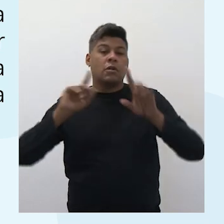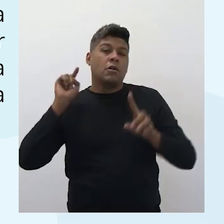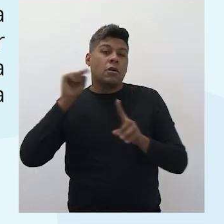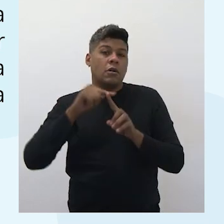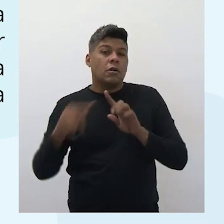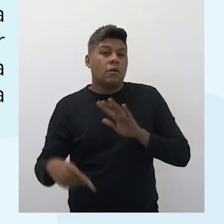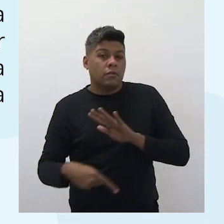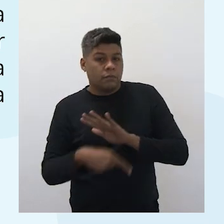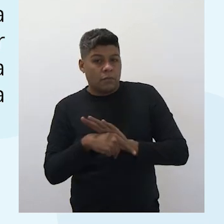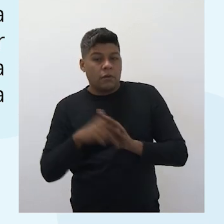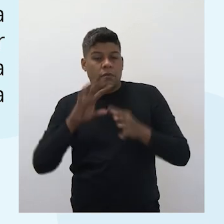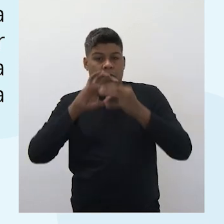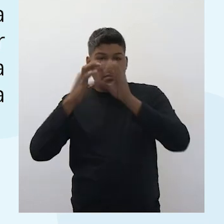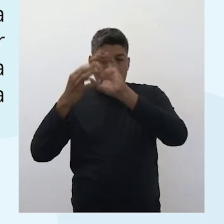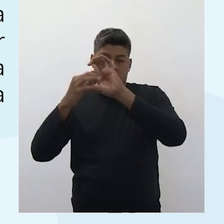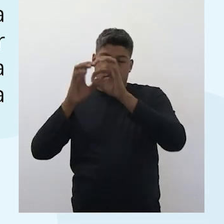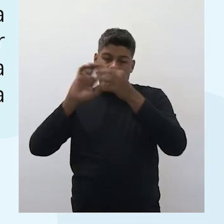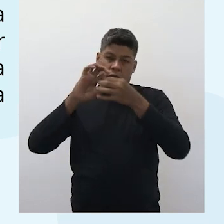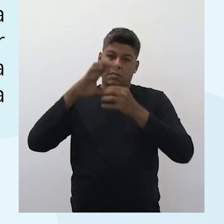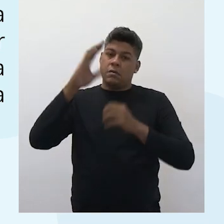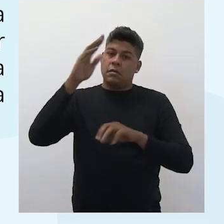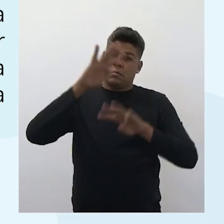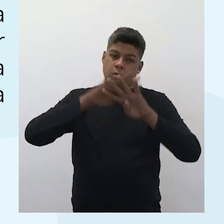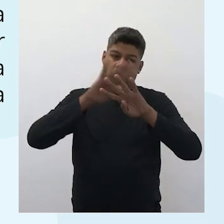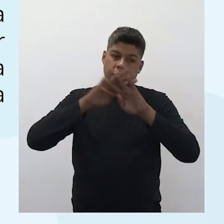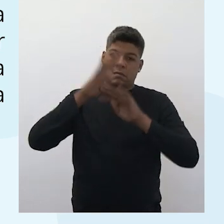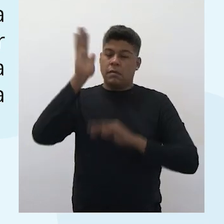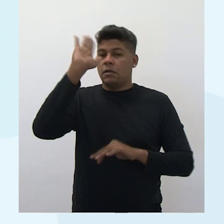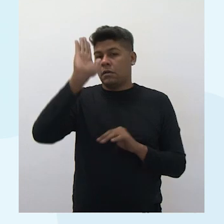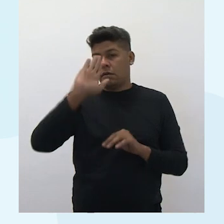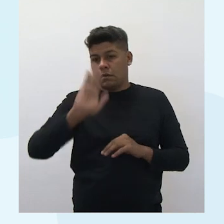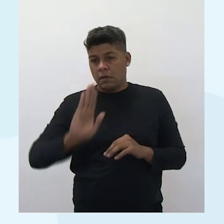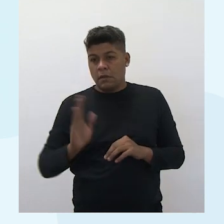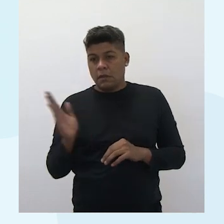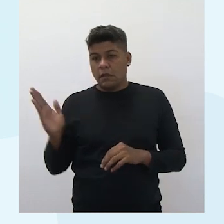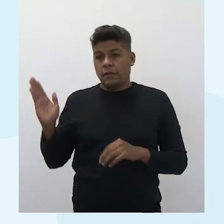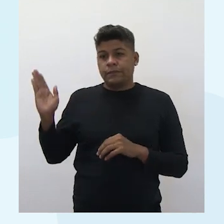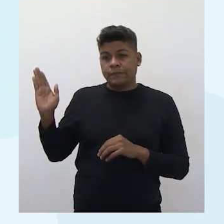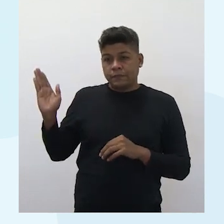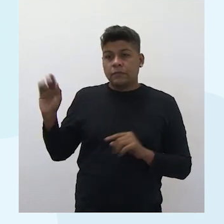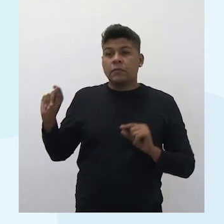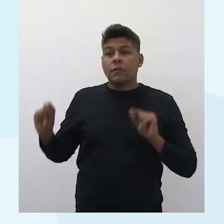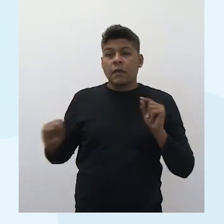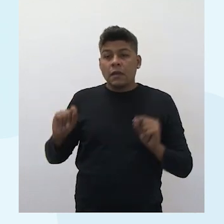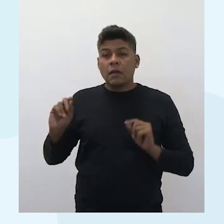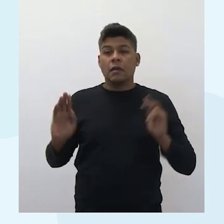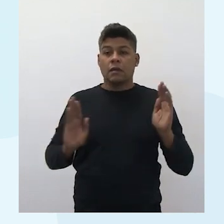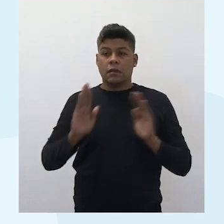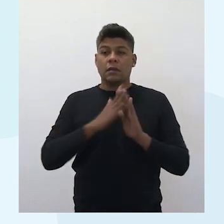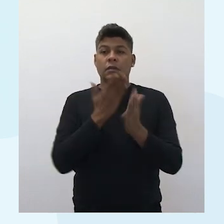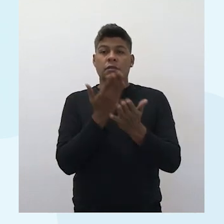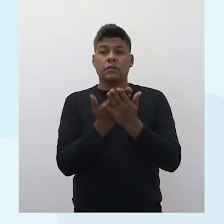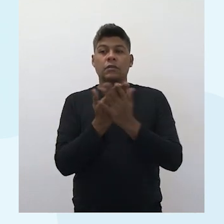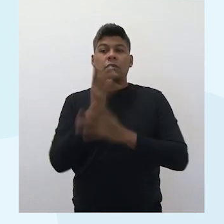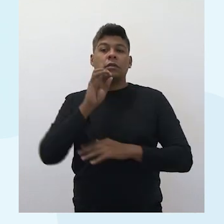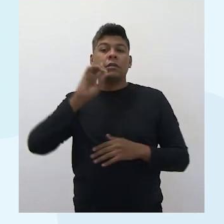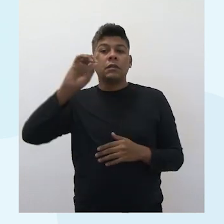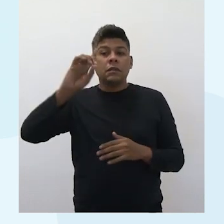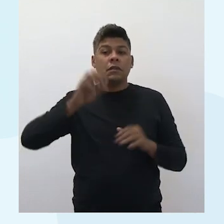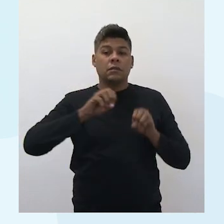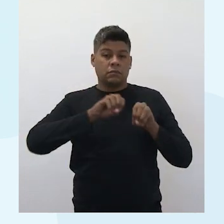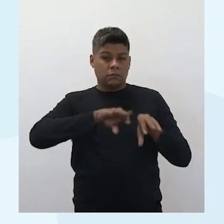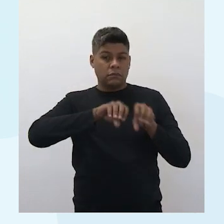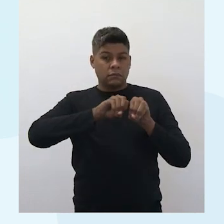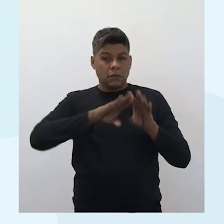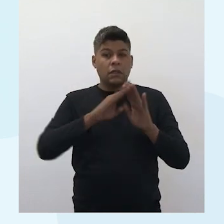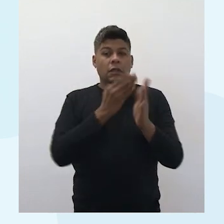da Olimpíada Brasileira de Matemática, dessa edição. Aí a primeira fase do período, que as escolas escolhem a data de aplicação.